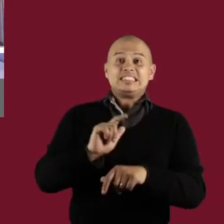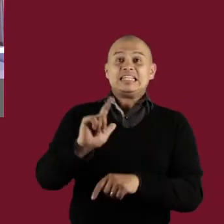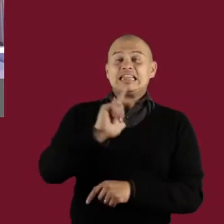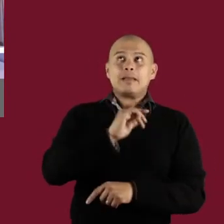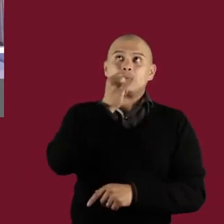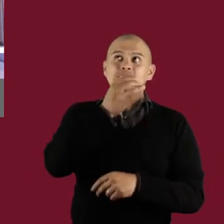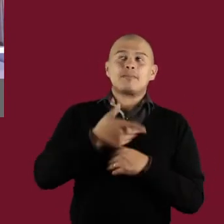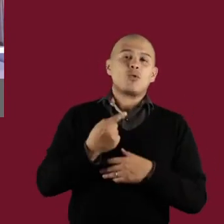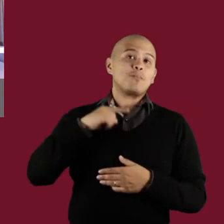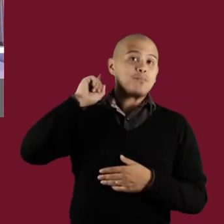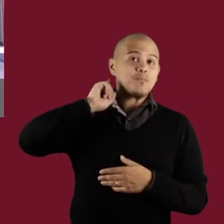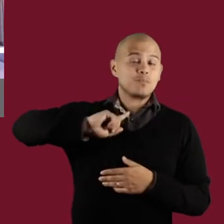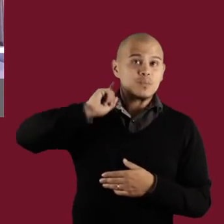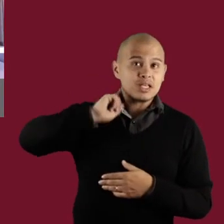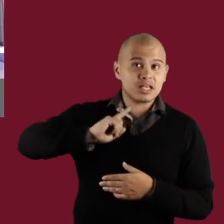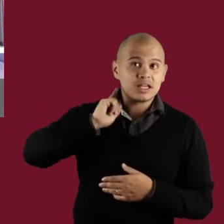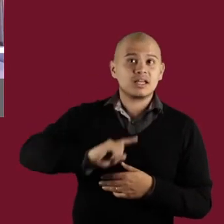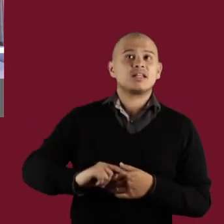significado todo.